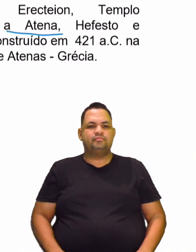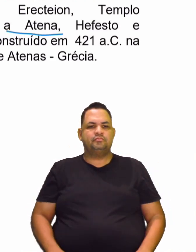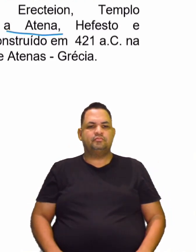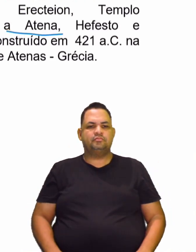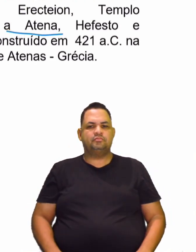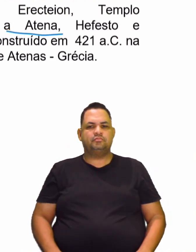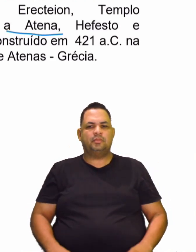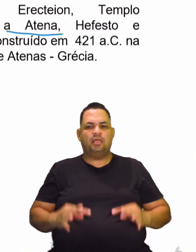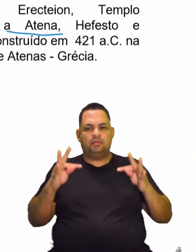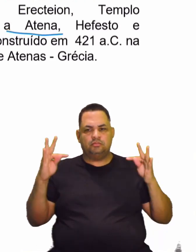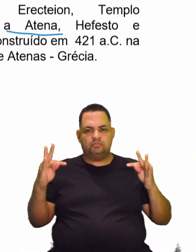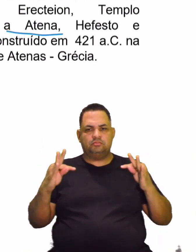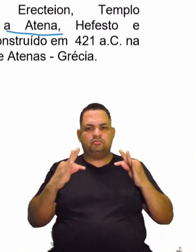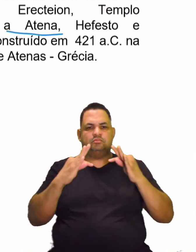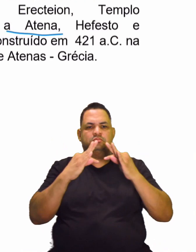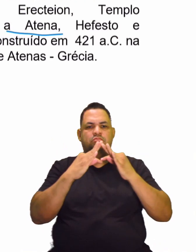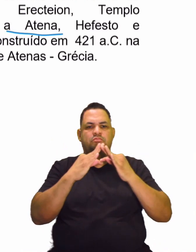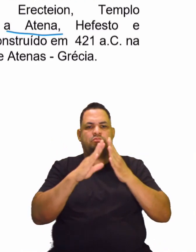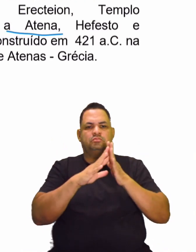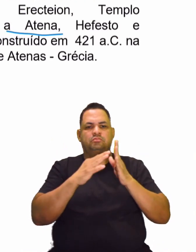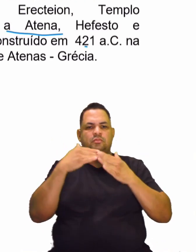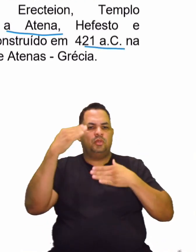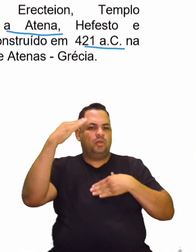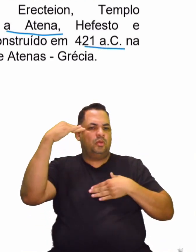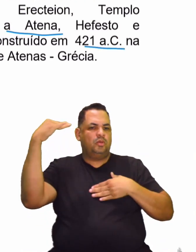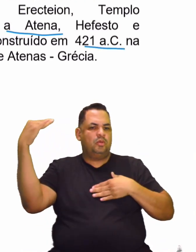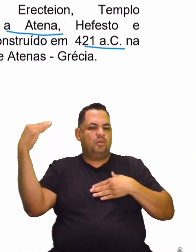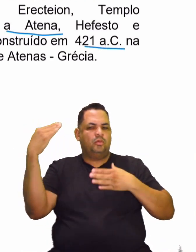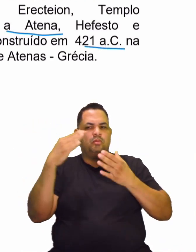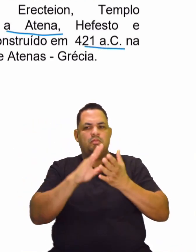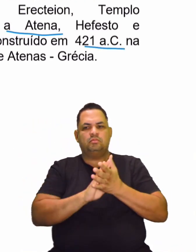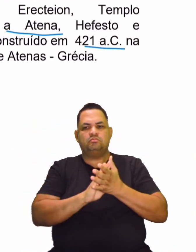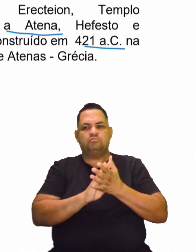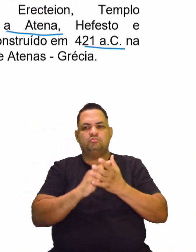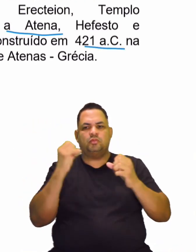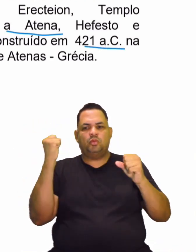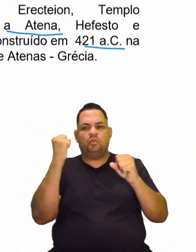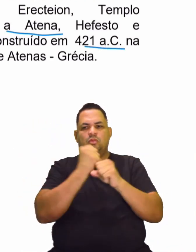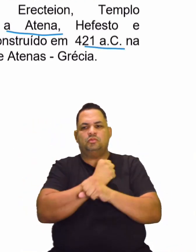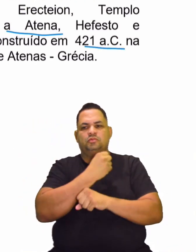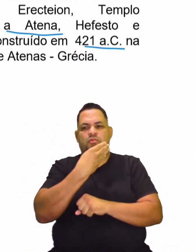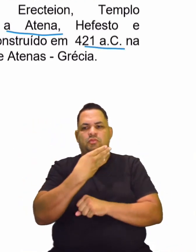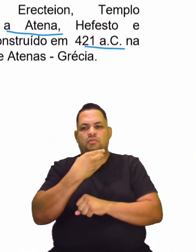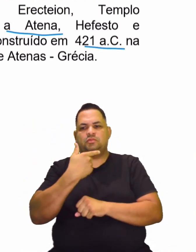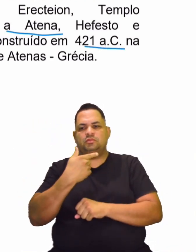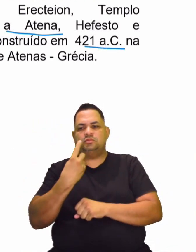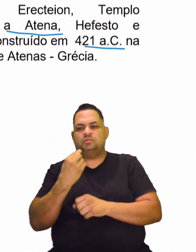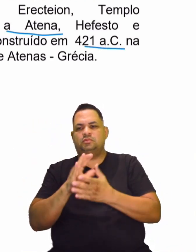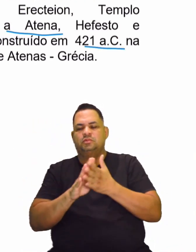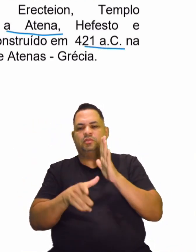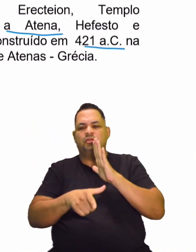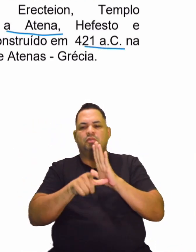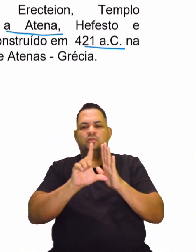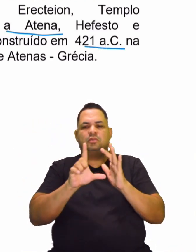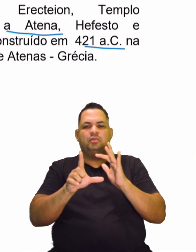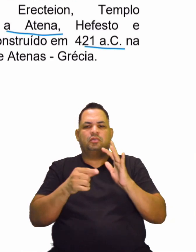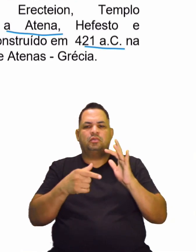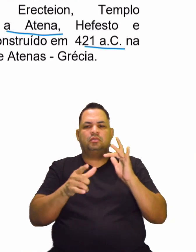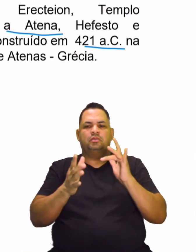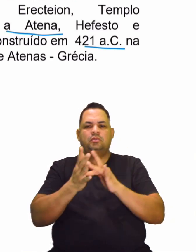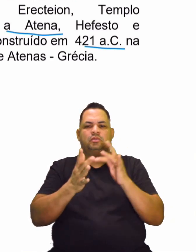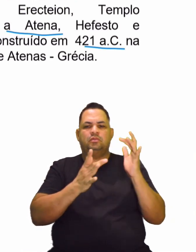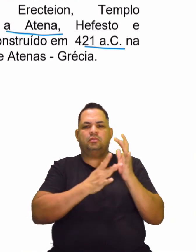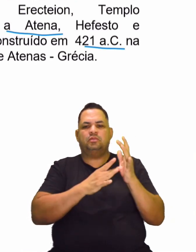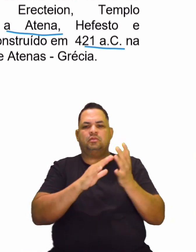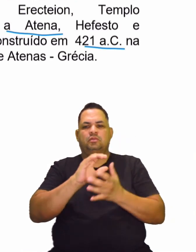a Atena, construído em 421 a.C., lá na cidade, né, de Atenas,